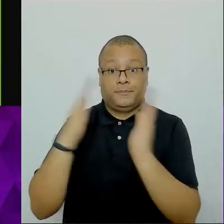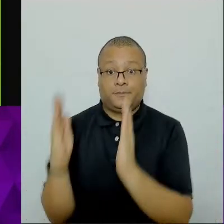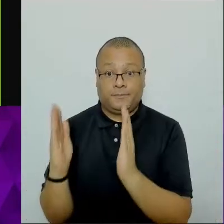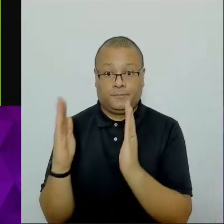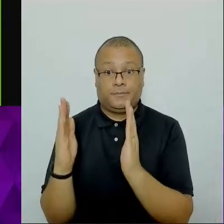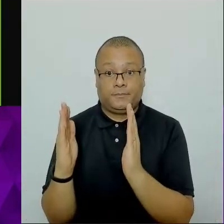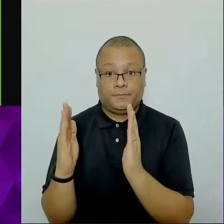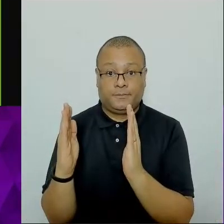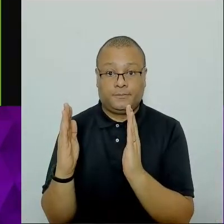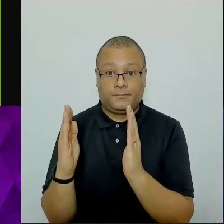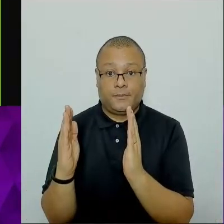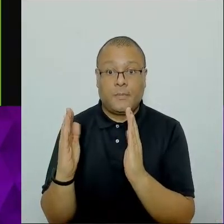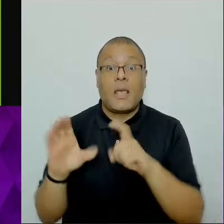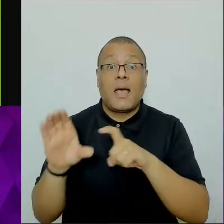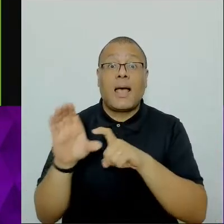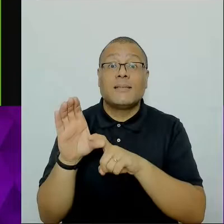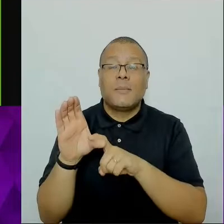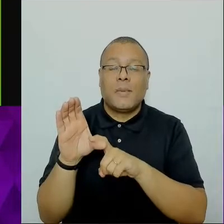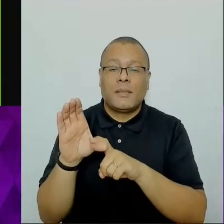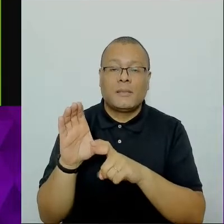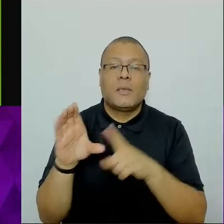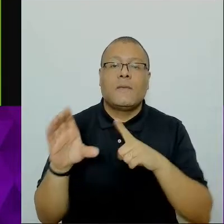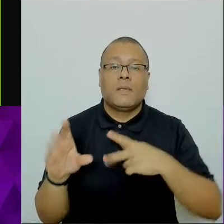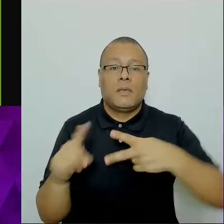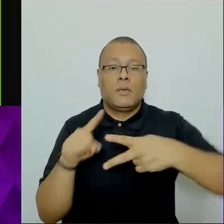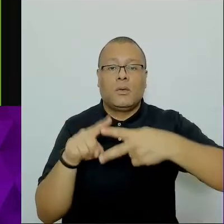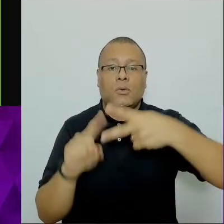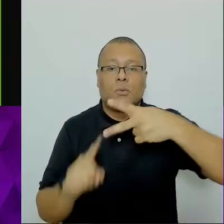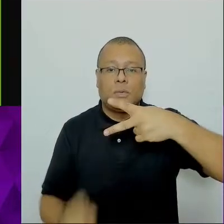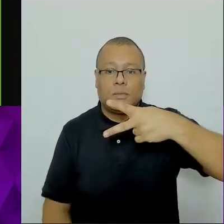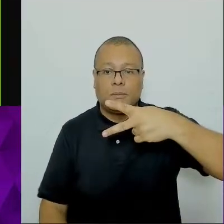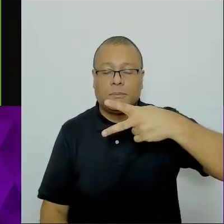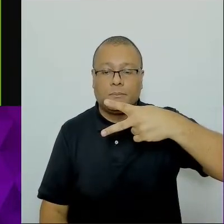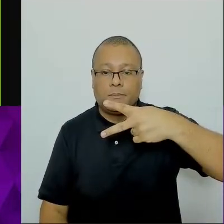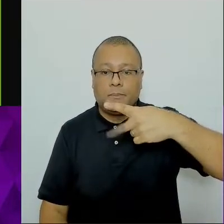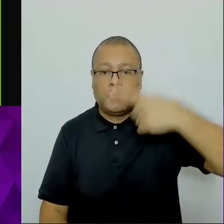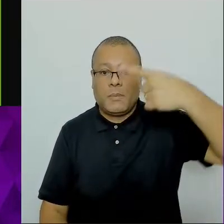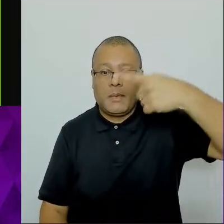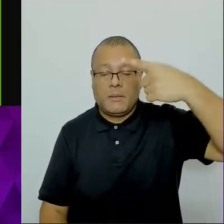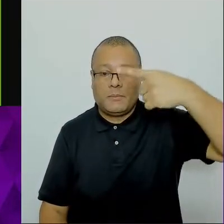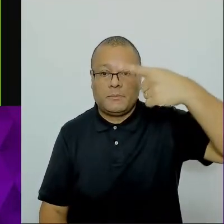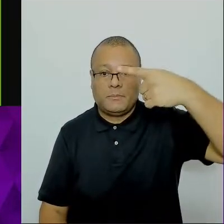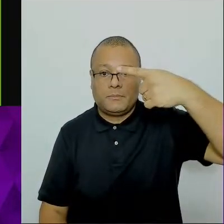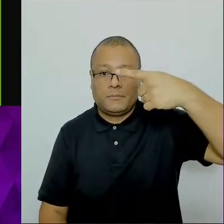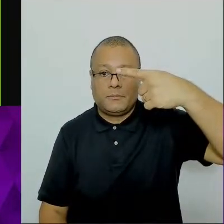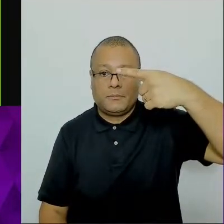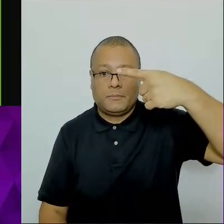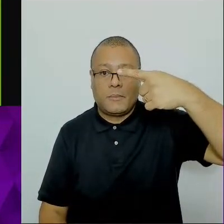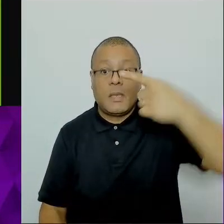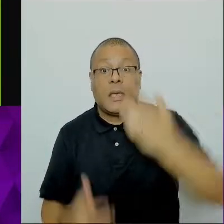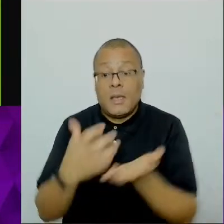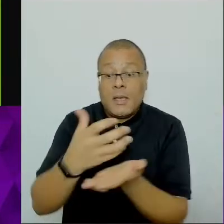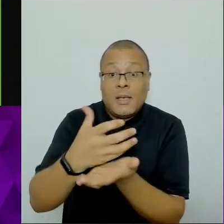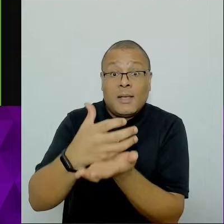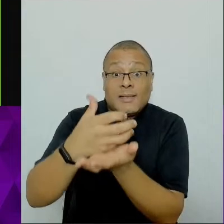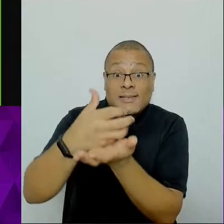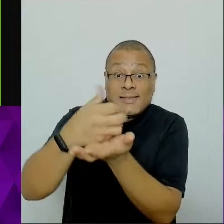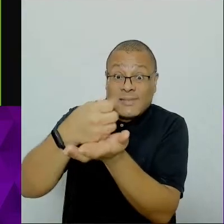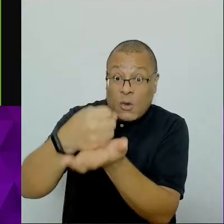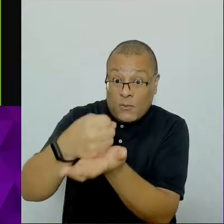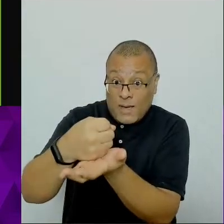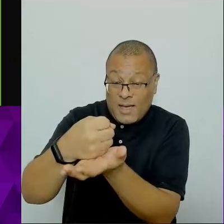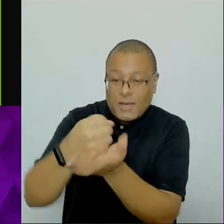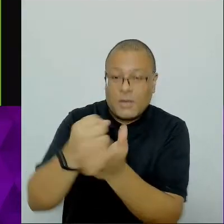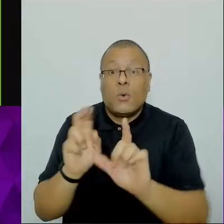nossas dependências, a gente vai ter duas dependências. A primeira vai ser do salvar usuário port, que é